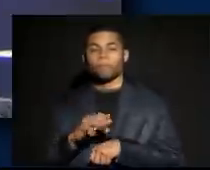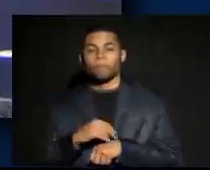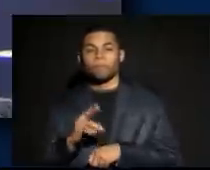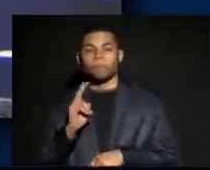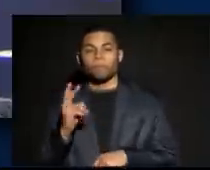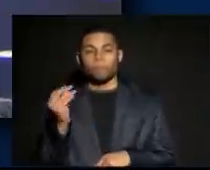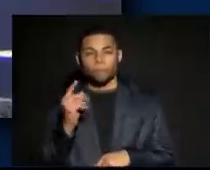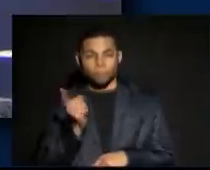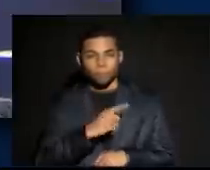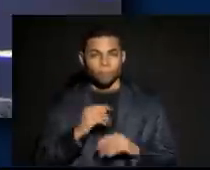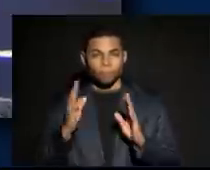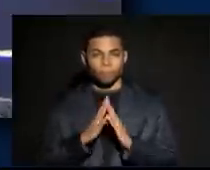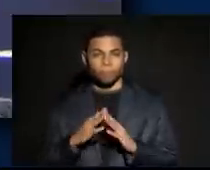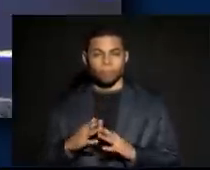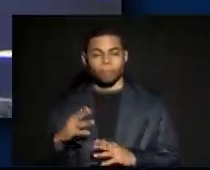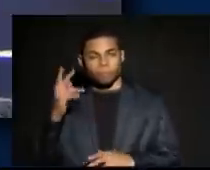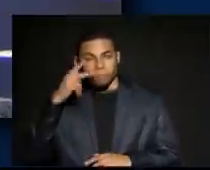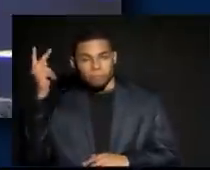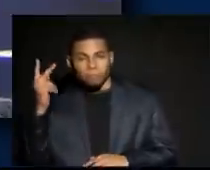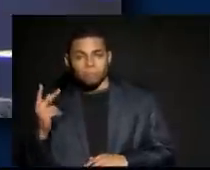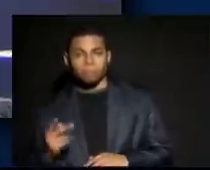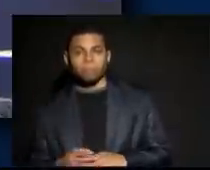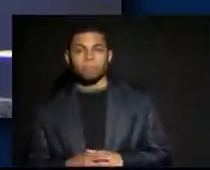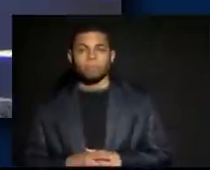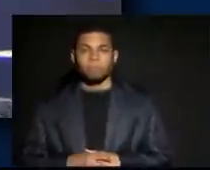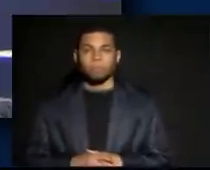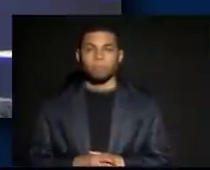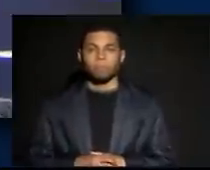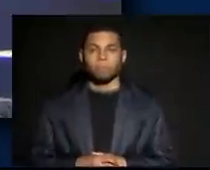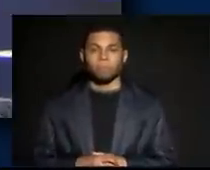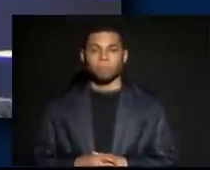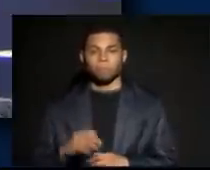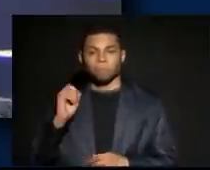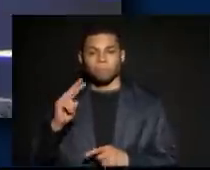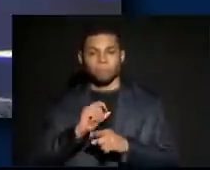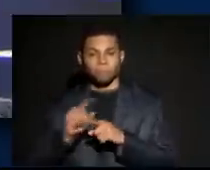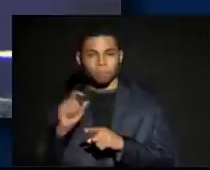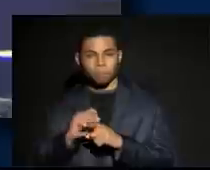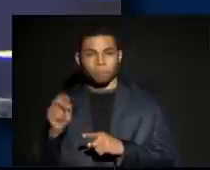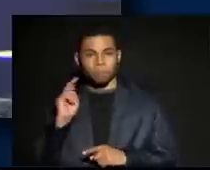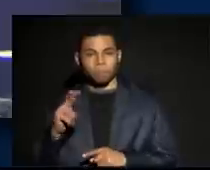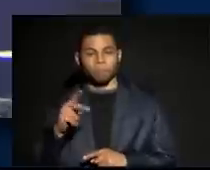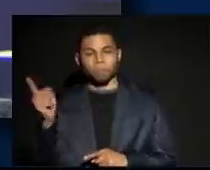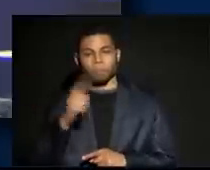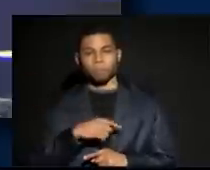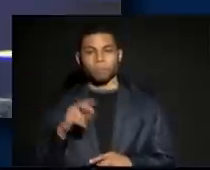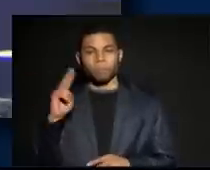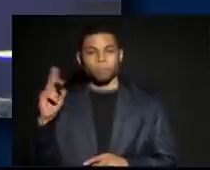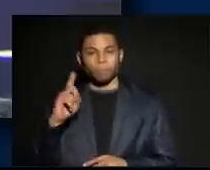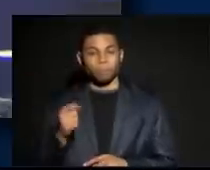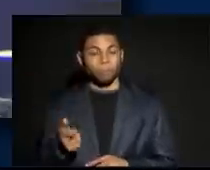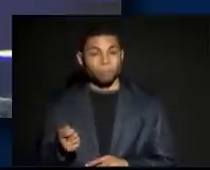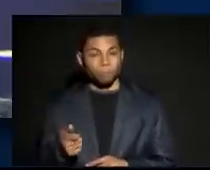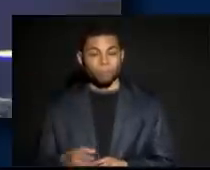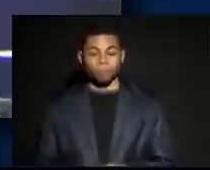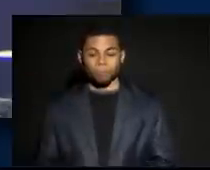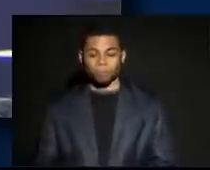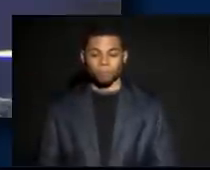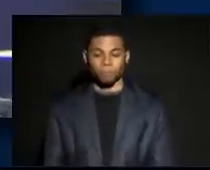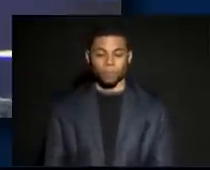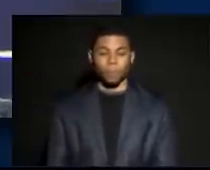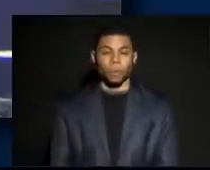orientar isso muito mais para uma habitação Popular para uma habitação para Inclusive a O que é o mercado muito pouco é